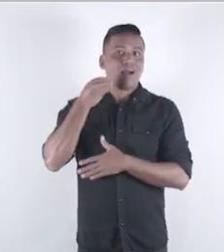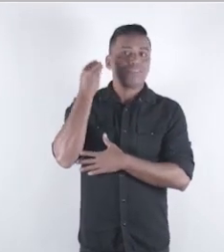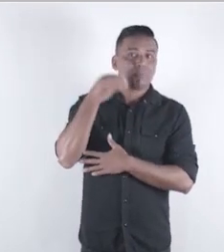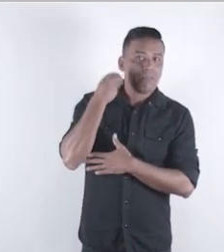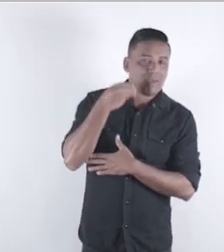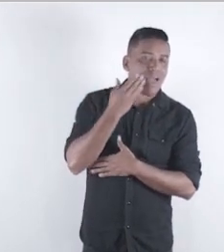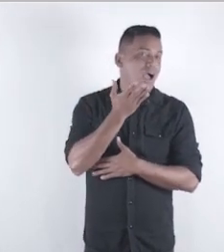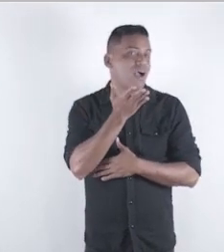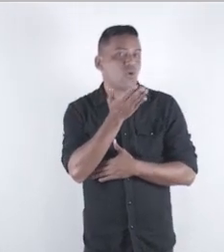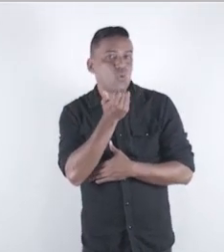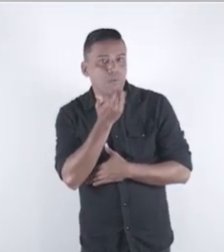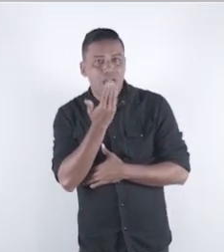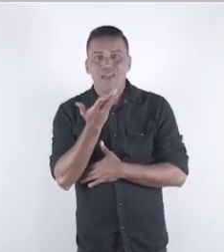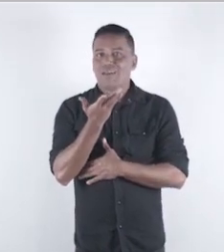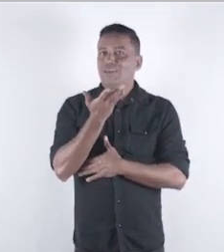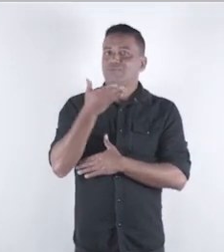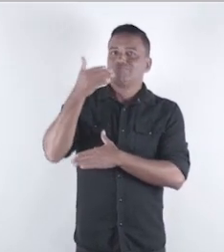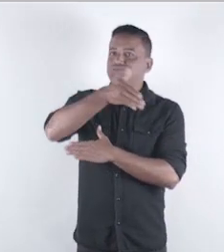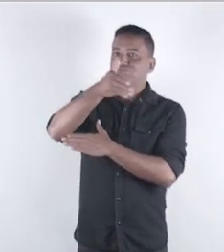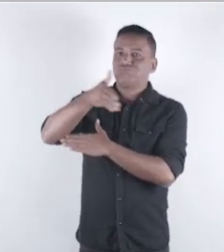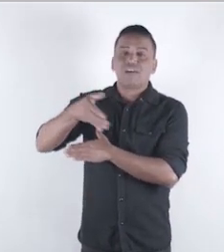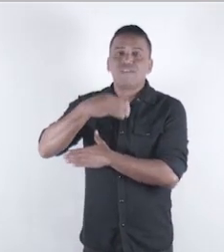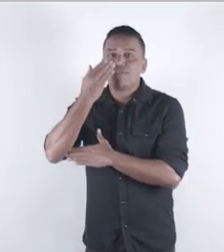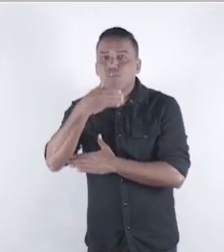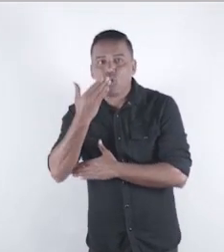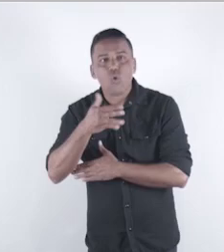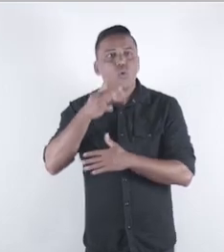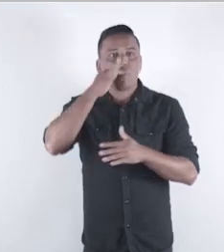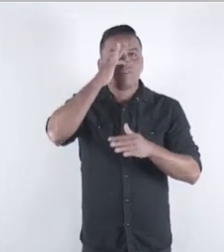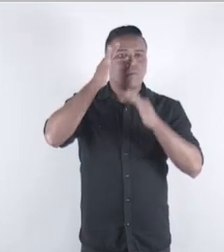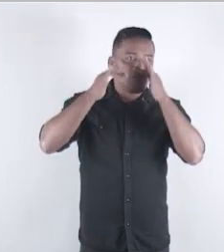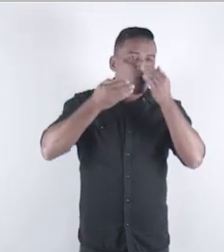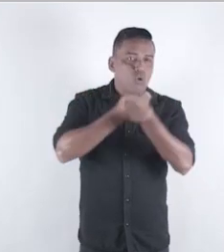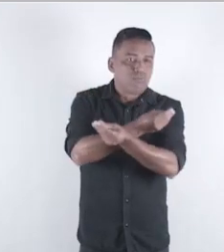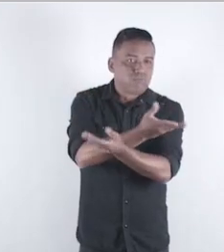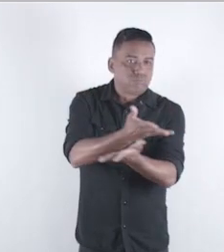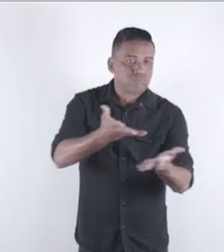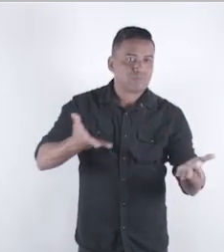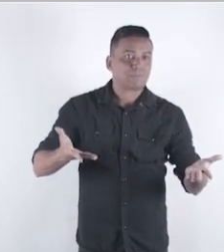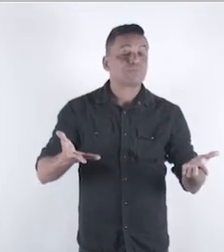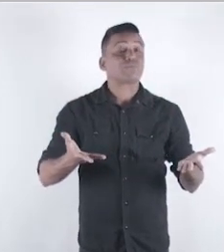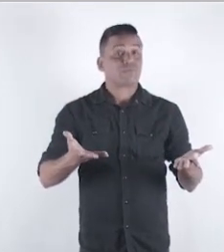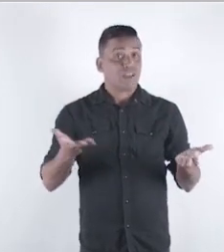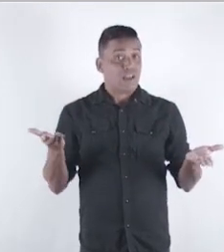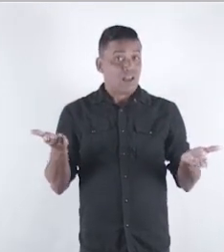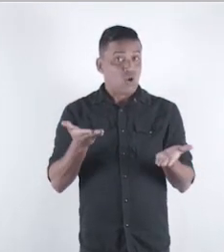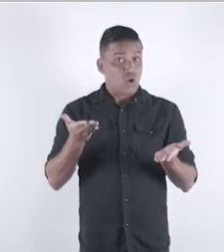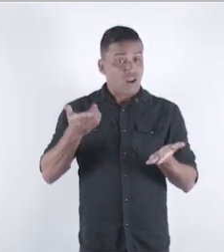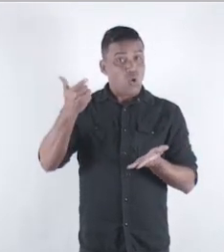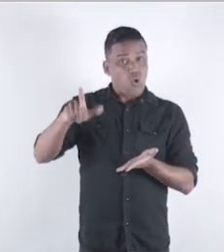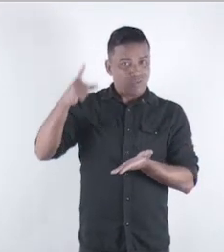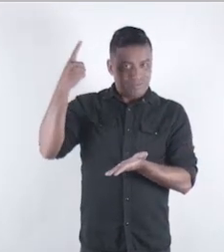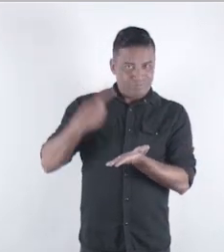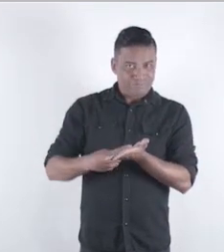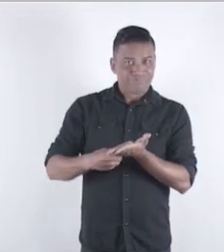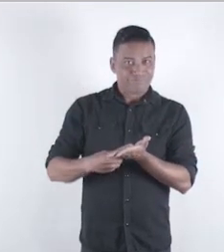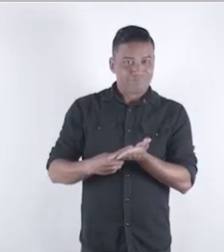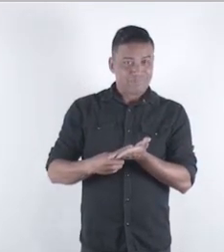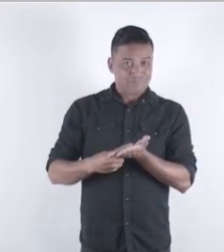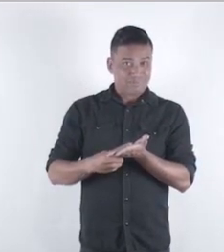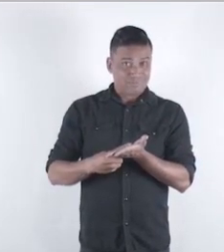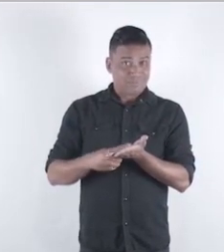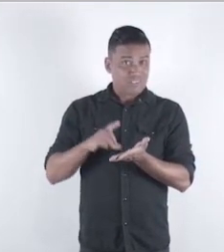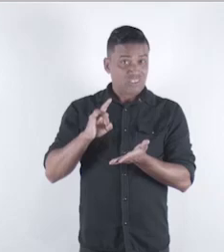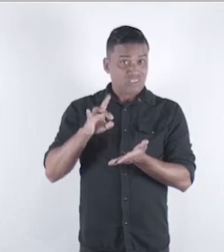experimentar os sabores, vamos conhecer as frutas, as flores do jardim, agora em um novo pacto, sem